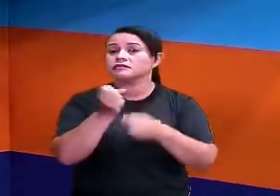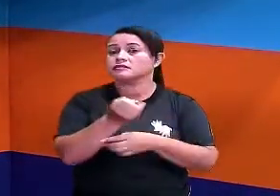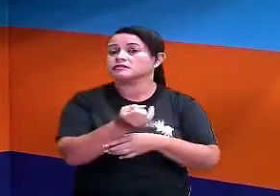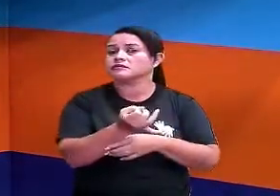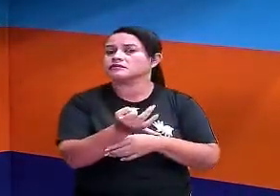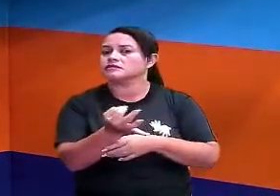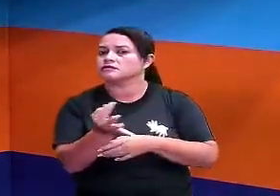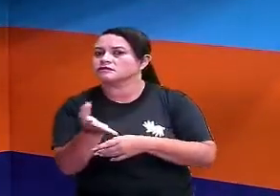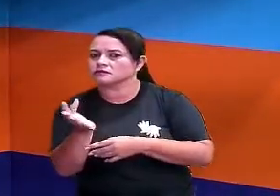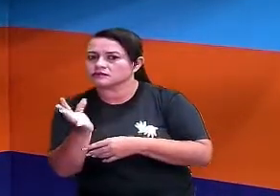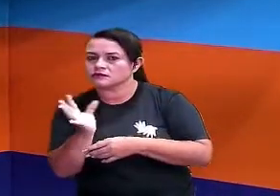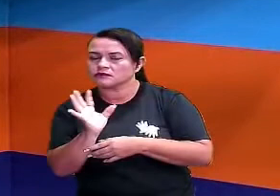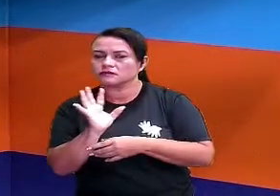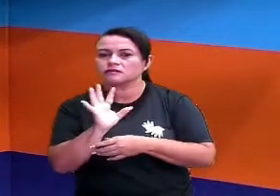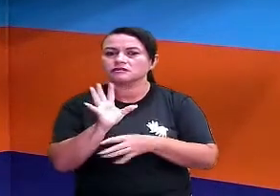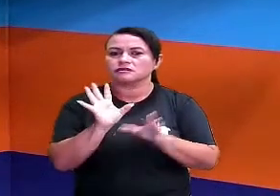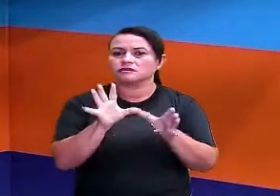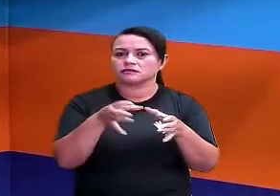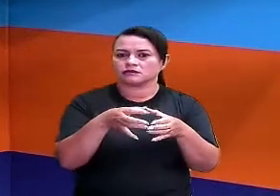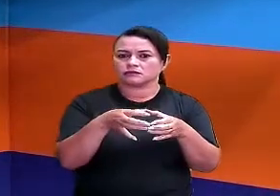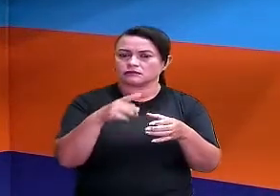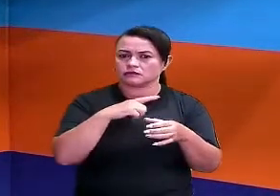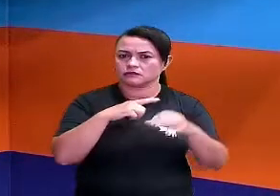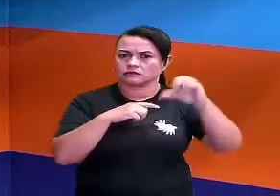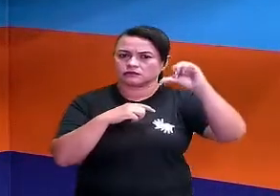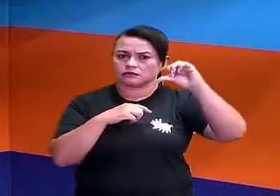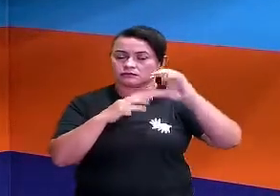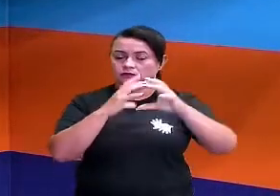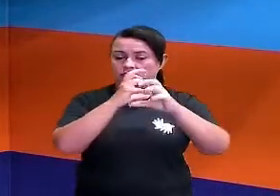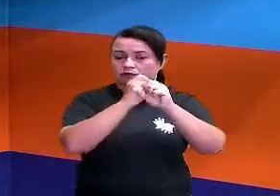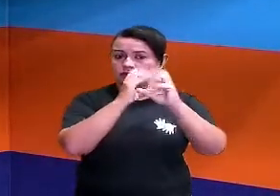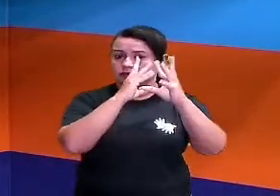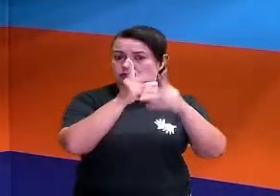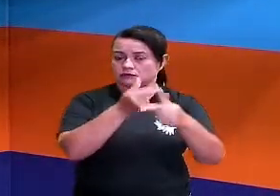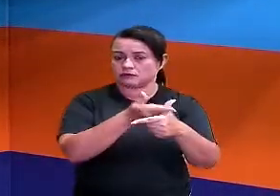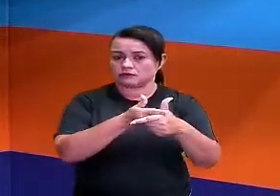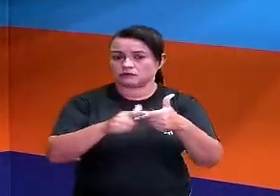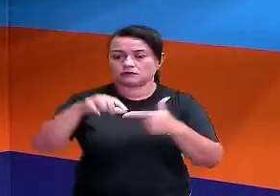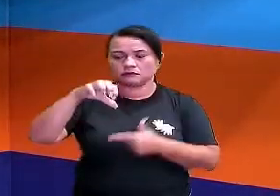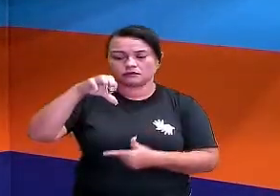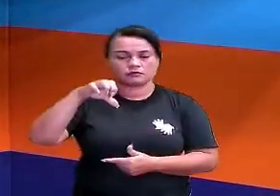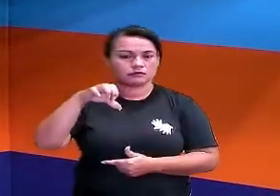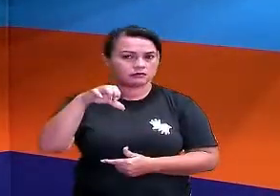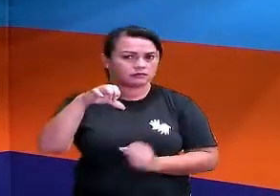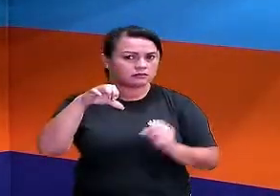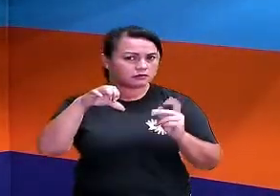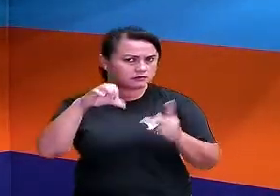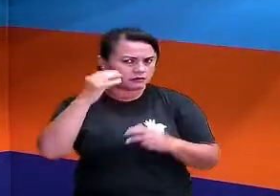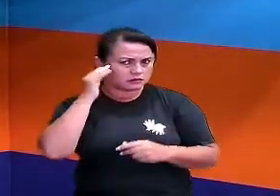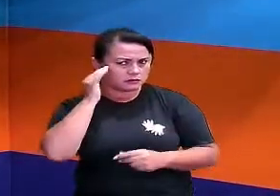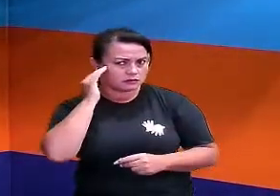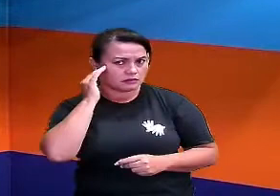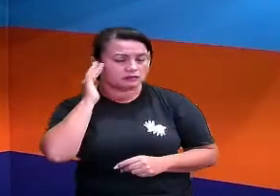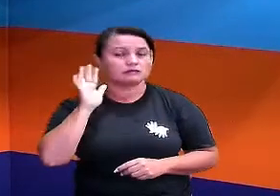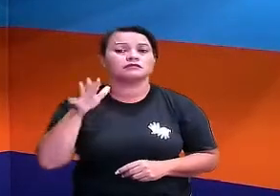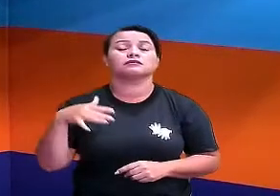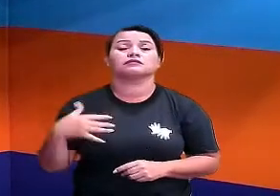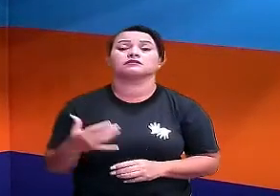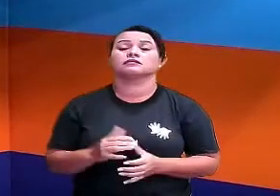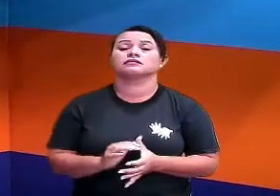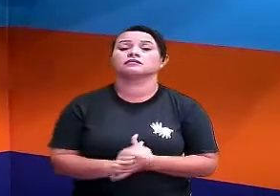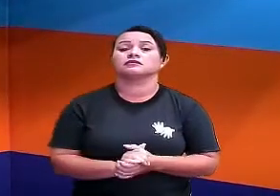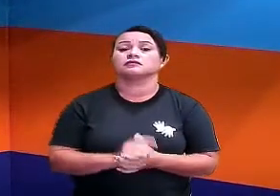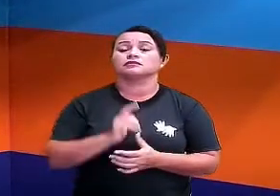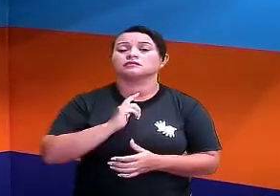quantidade de elementos do conjunto. Não foram 9? Somo tudo e divido por 9, beleza? Deu para entender? Então, ó,